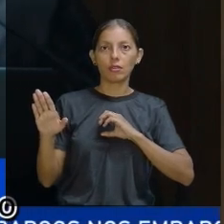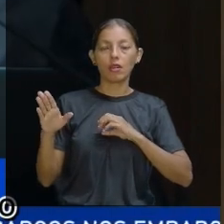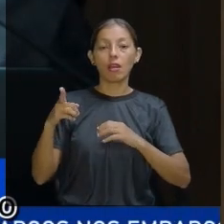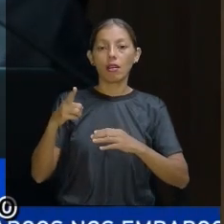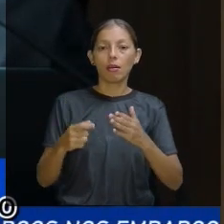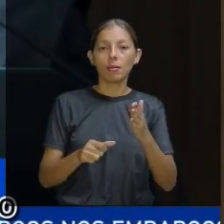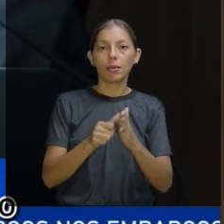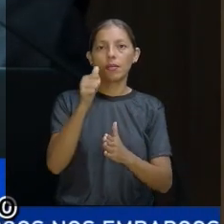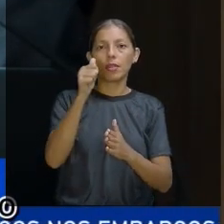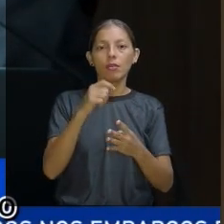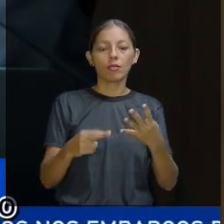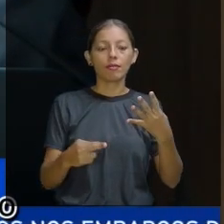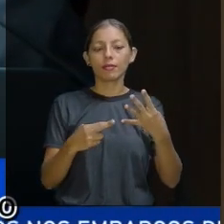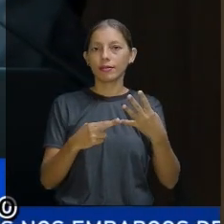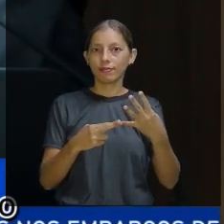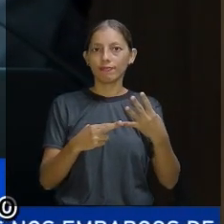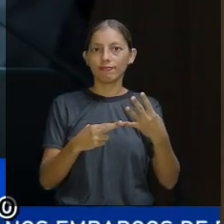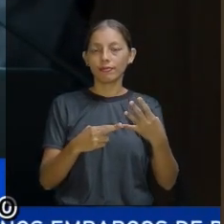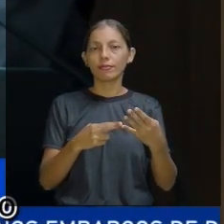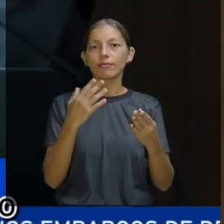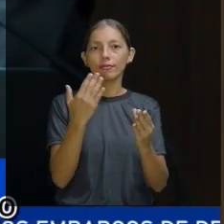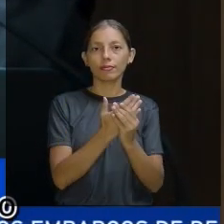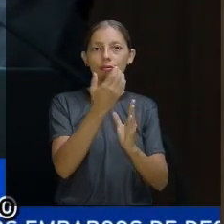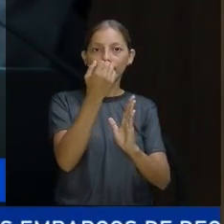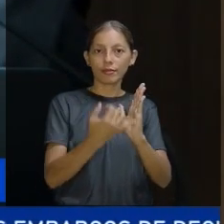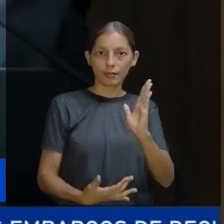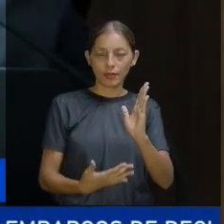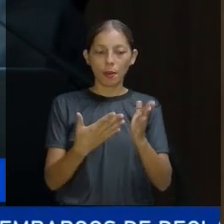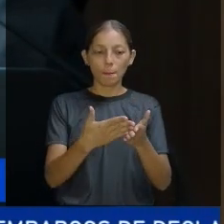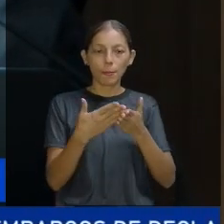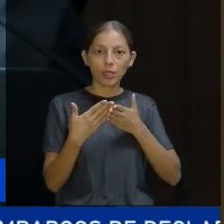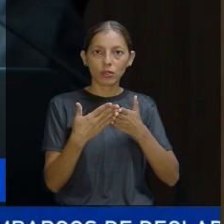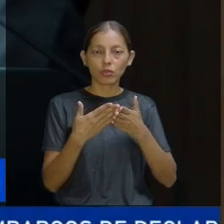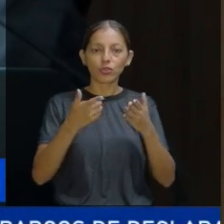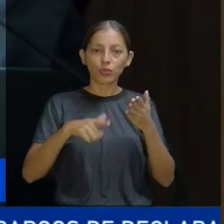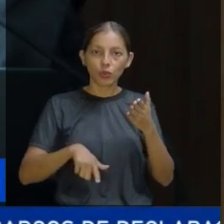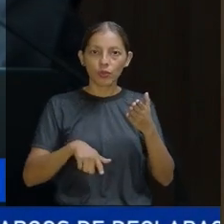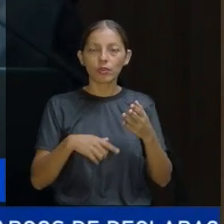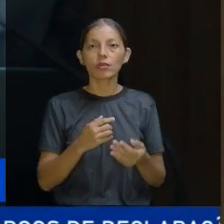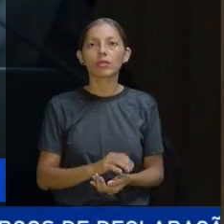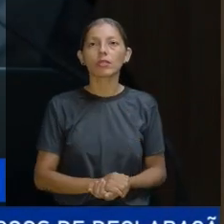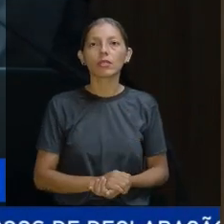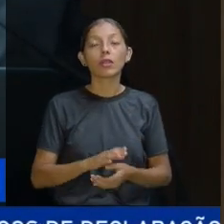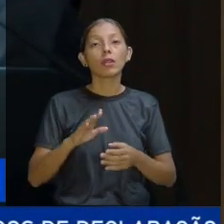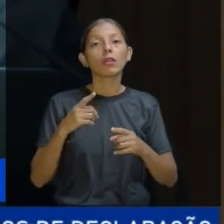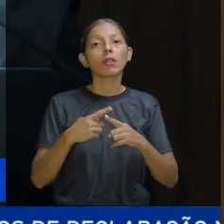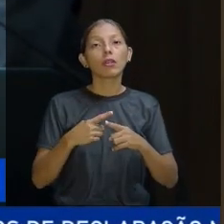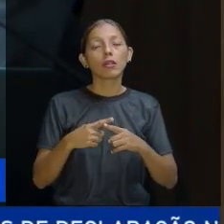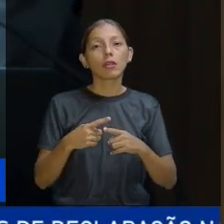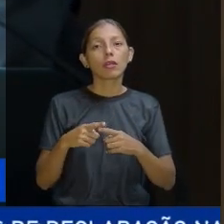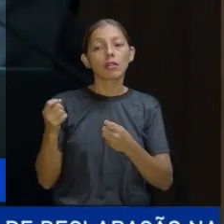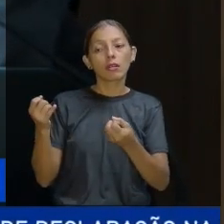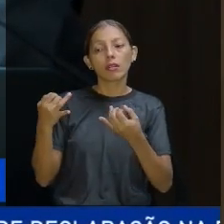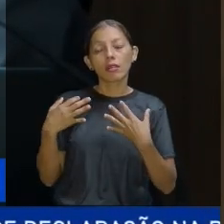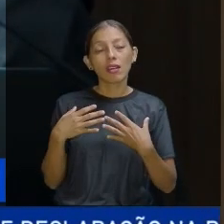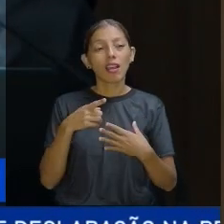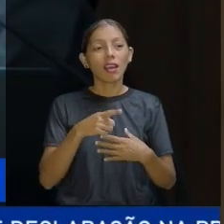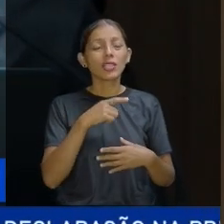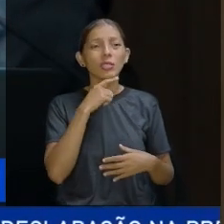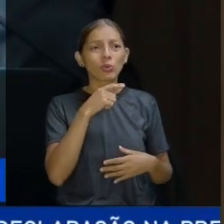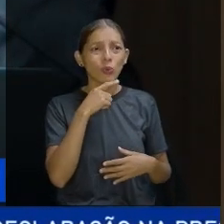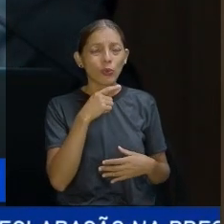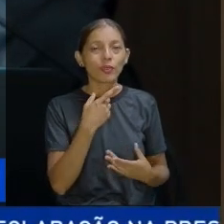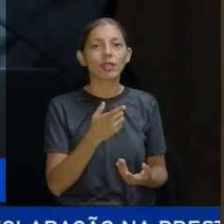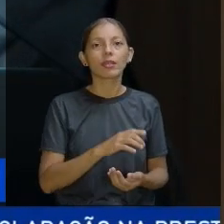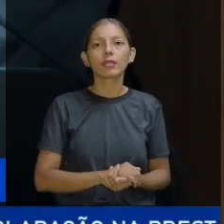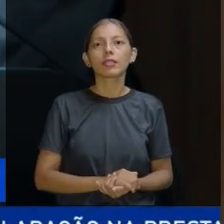nós esclarecermos, porque ele disse que ali havia dúvida, havia omissão, contradição, e já